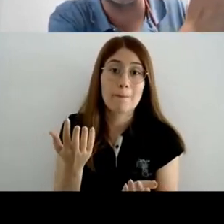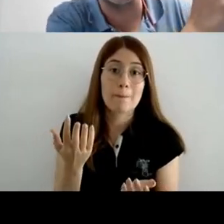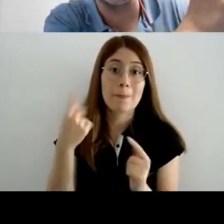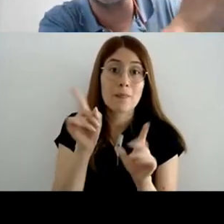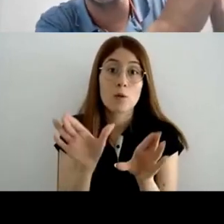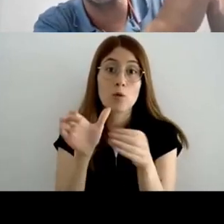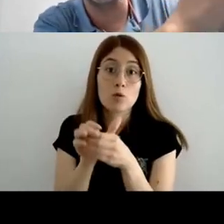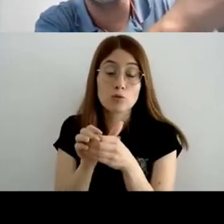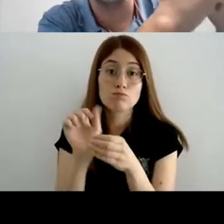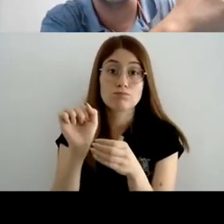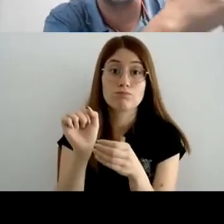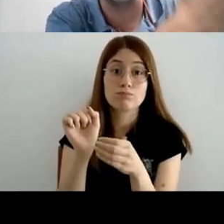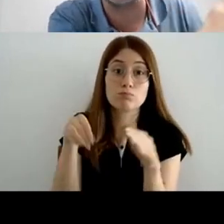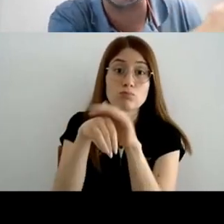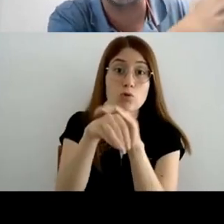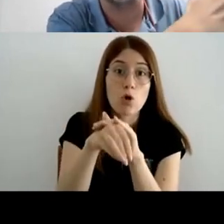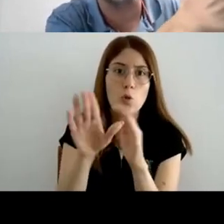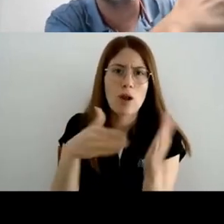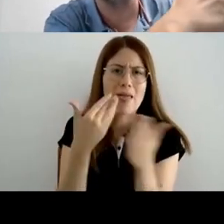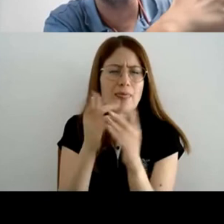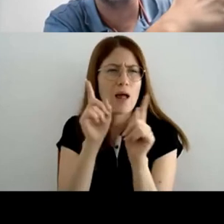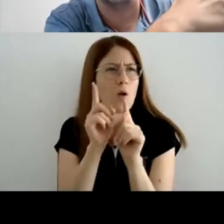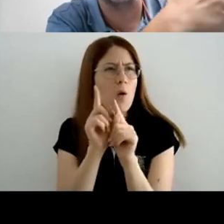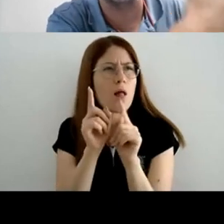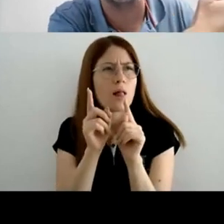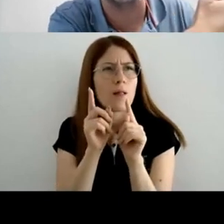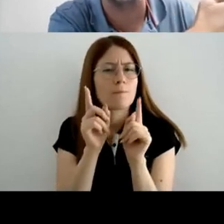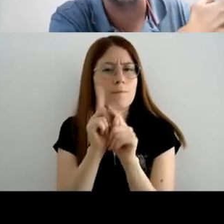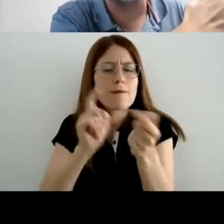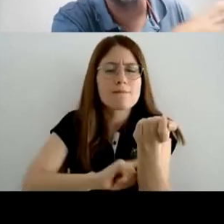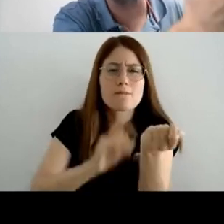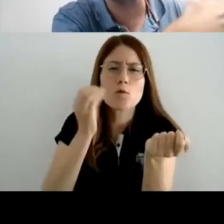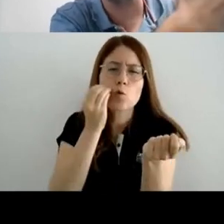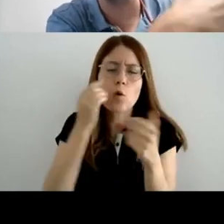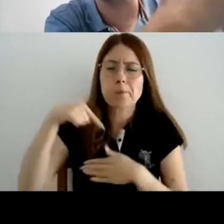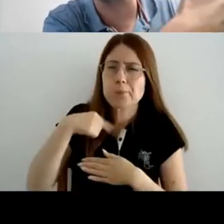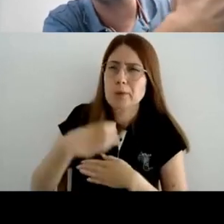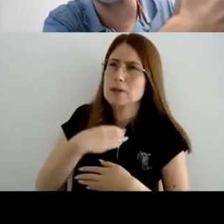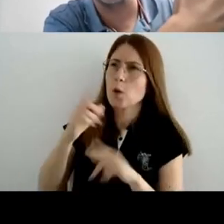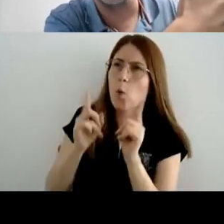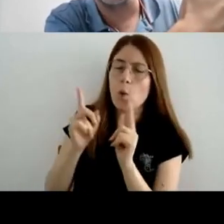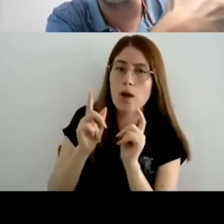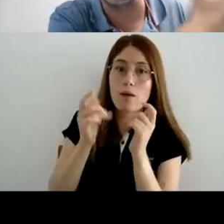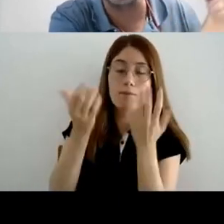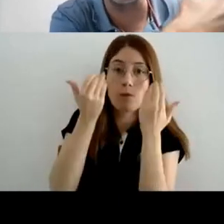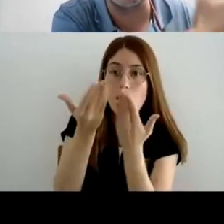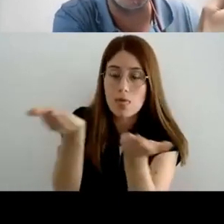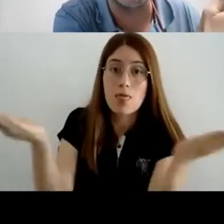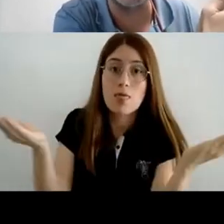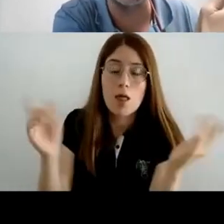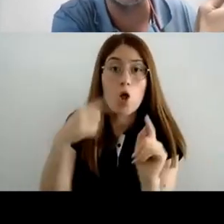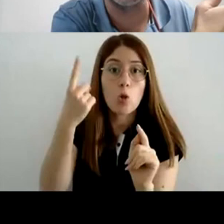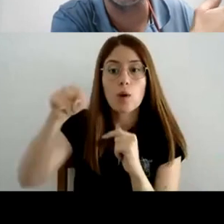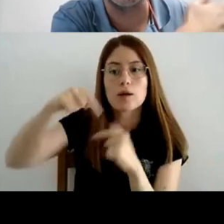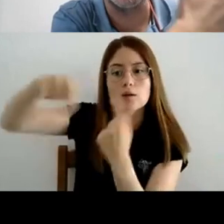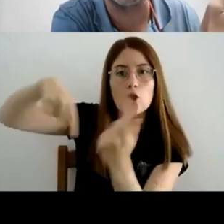conjunto de jogadores que se mantinha para passarem a mística, para passarem aquilo que é o ADN da equipa, e depois iam rodando outros que até convinha não ficarem